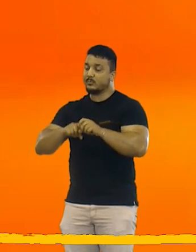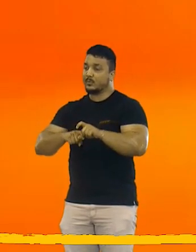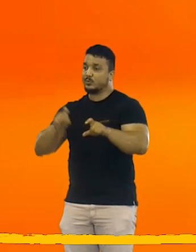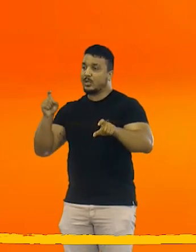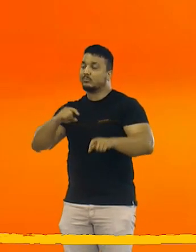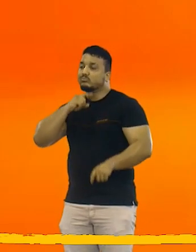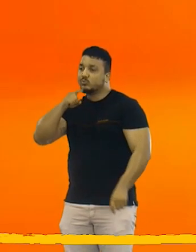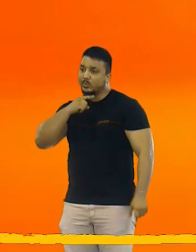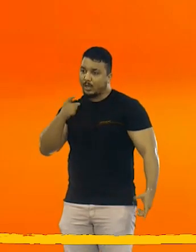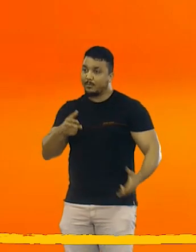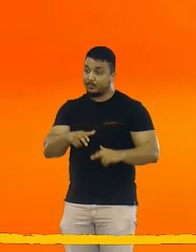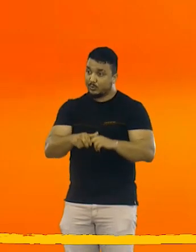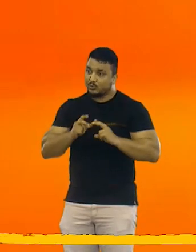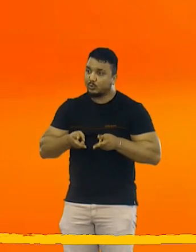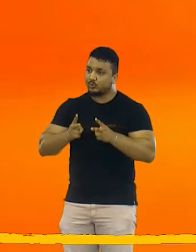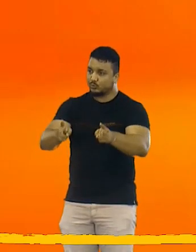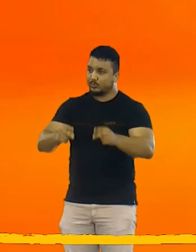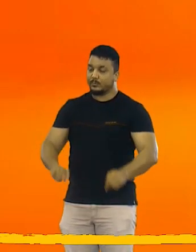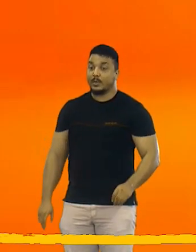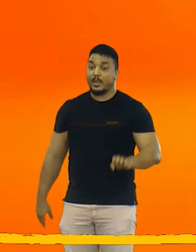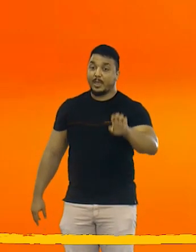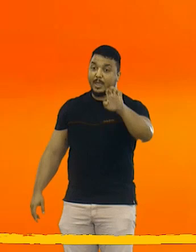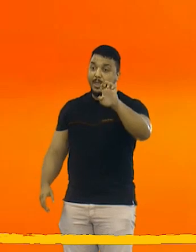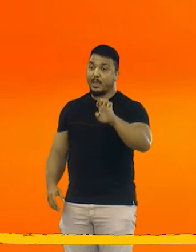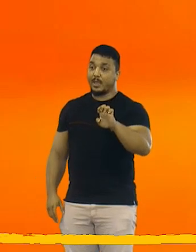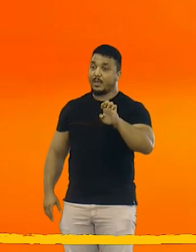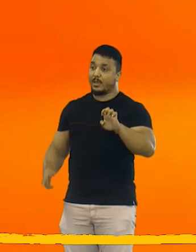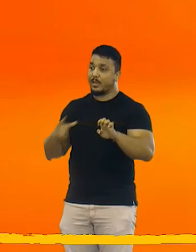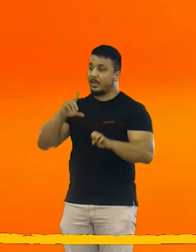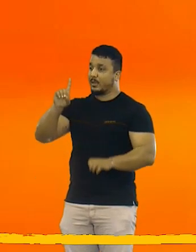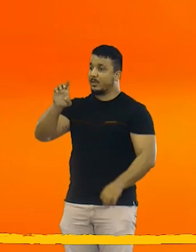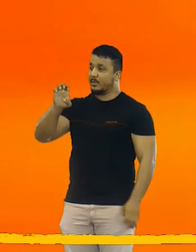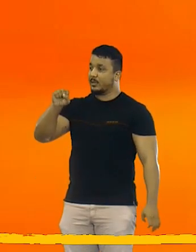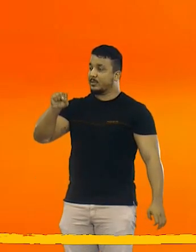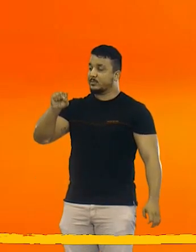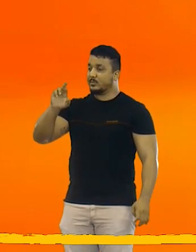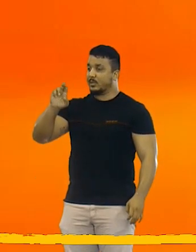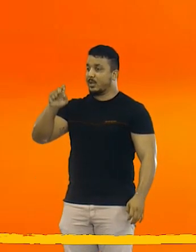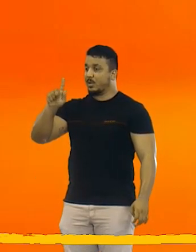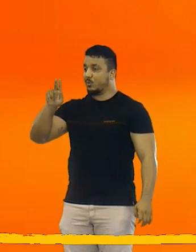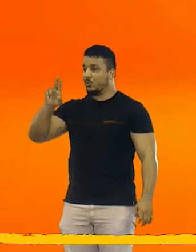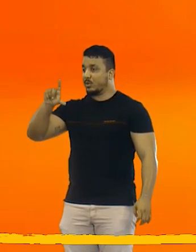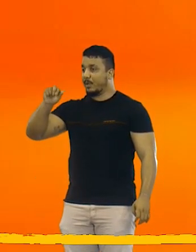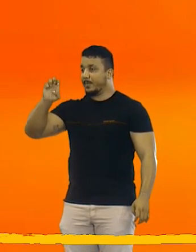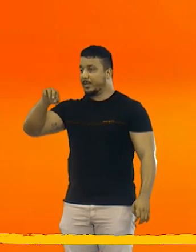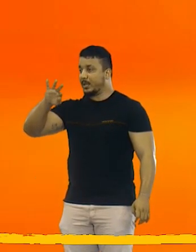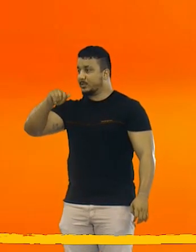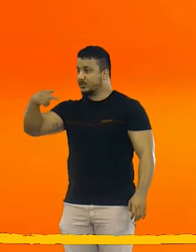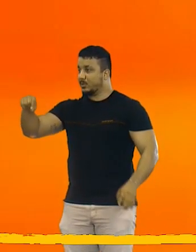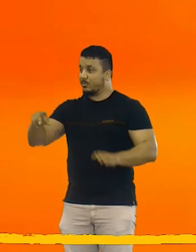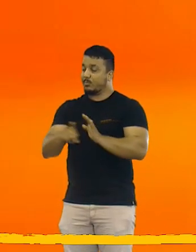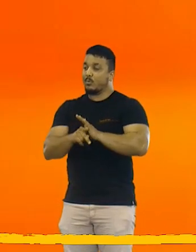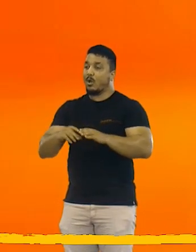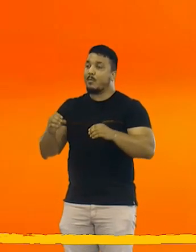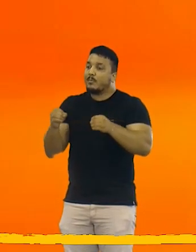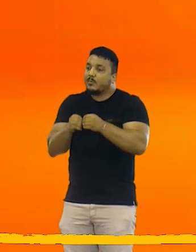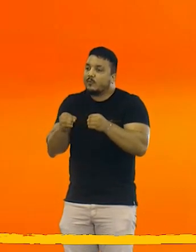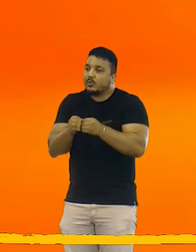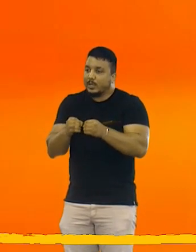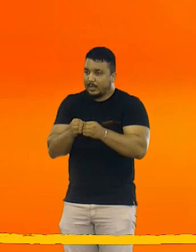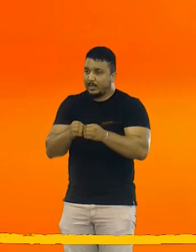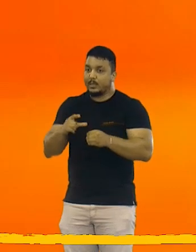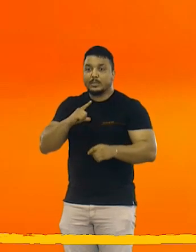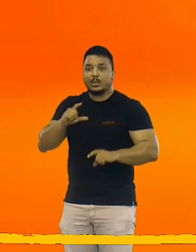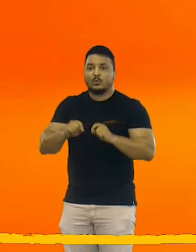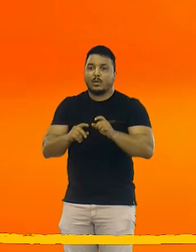coisas. E o item E, ele fala da desregulamentação das propriedades nas zonas de fronteira. Quando ele fala zonas de fronteira, ele